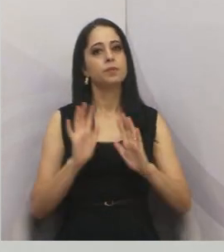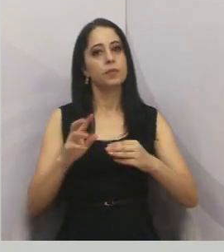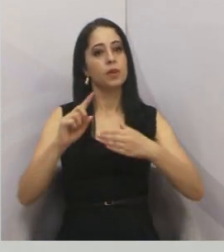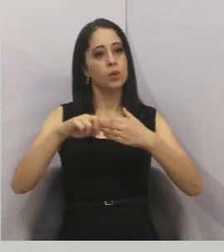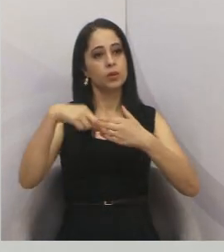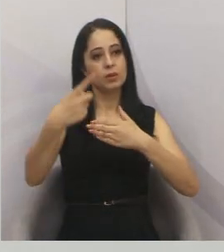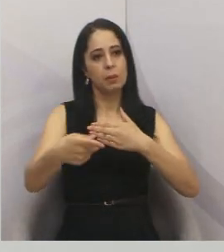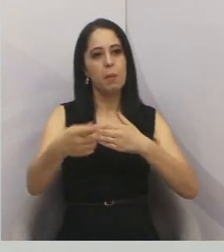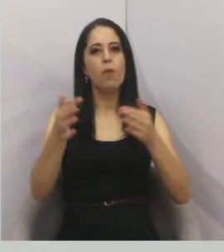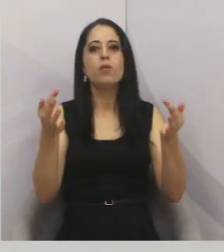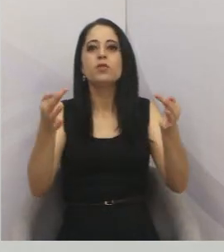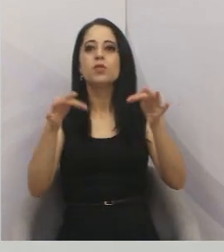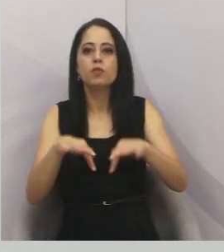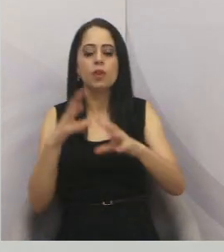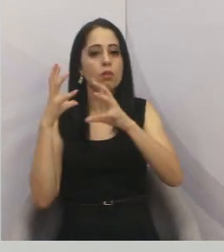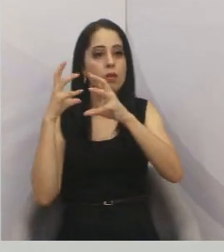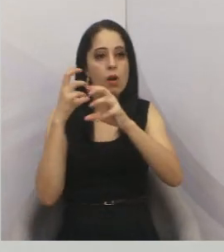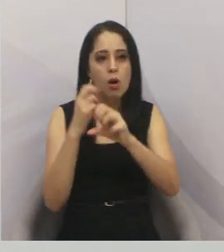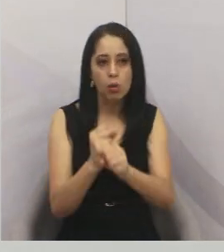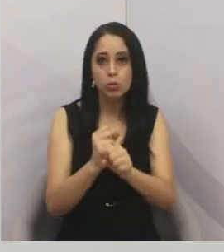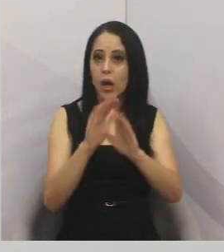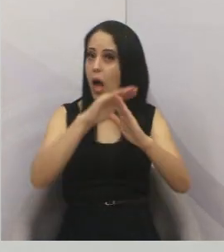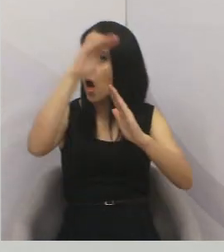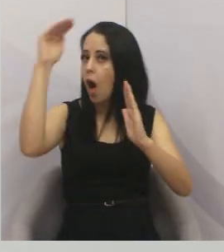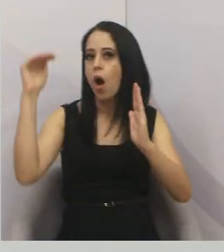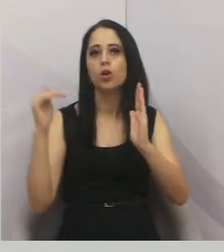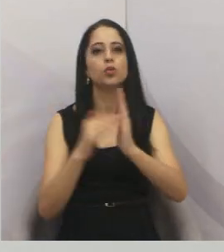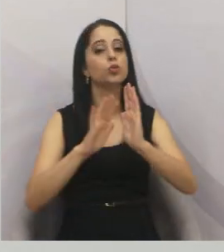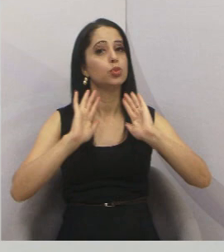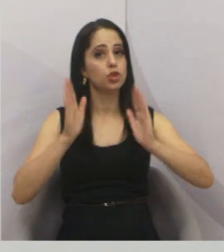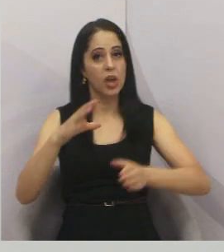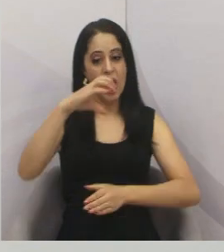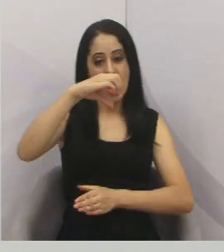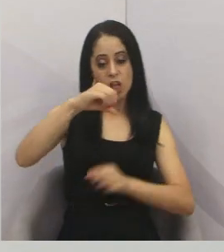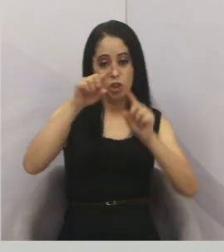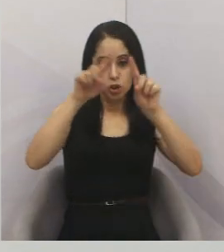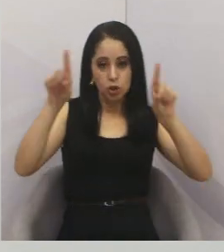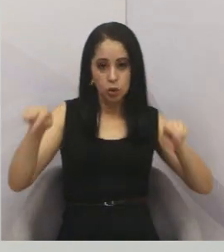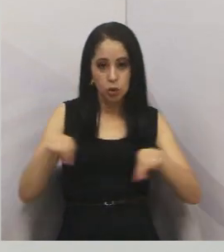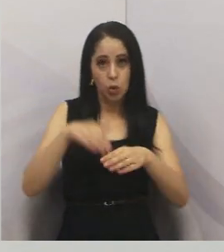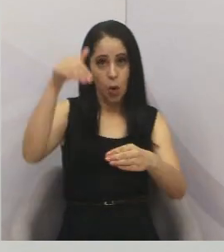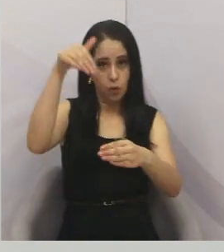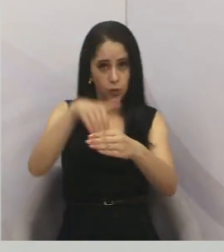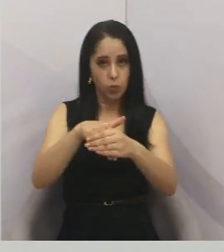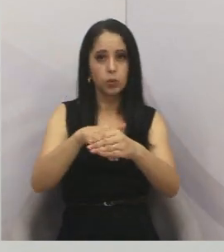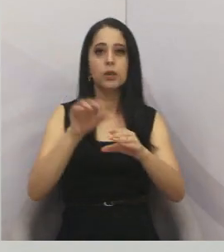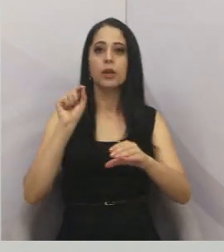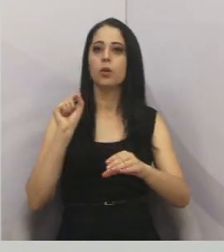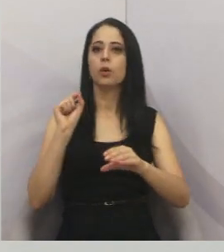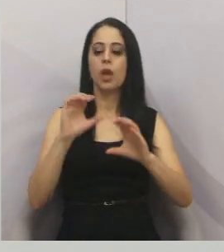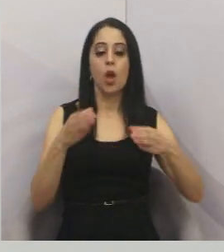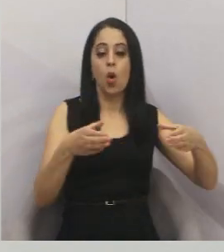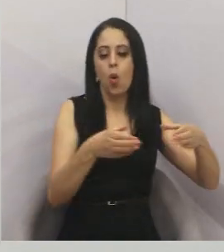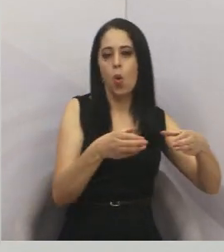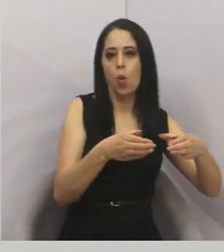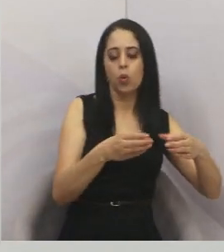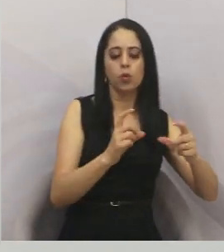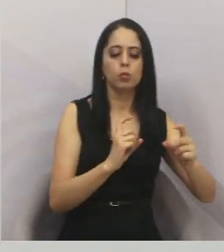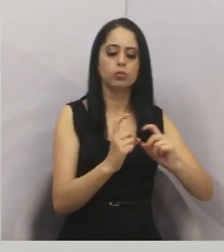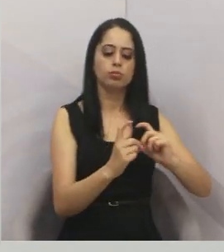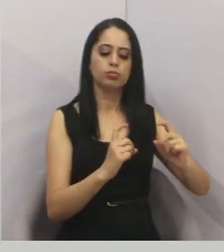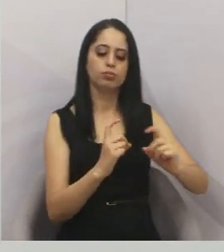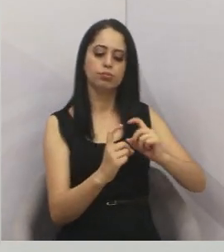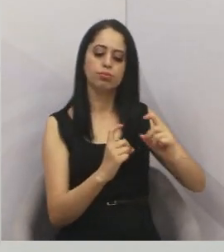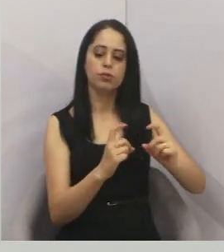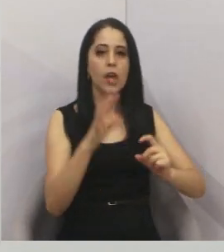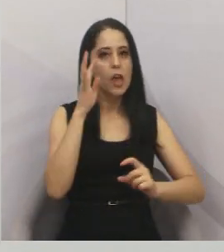a finalização da contagem dos votos de cada uma das 9 urnas, a comissão eleitoral se reunirá para decidir sobre os votos